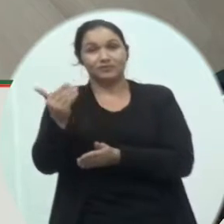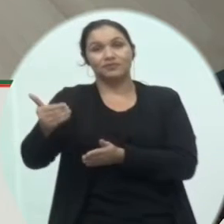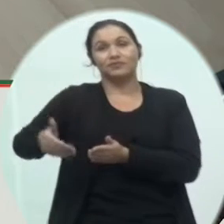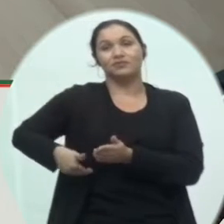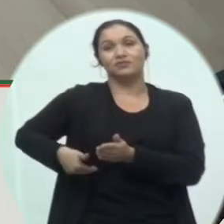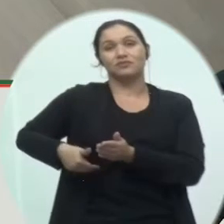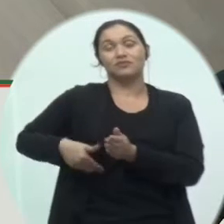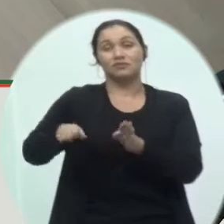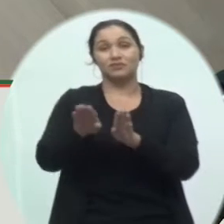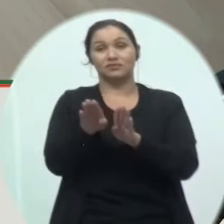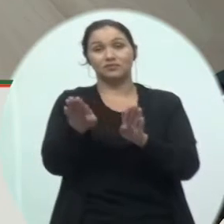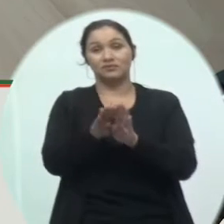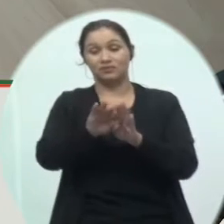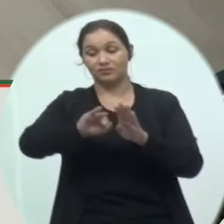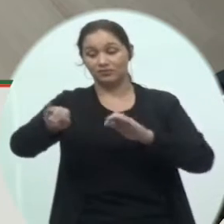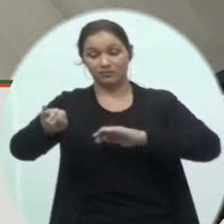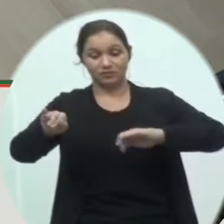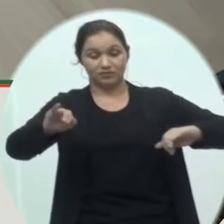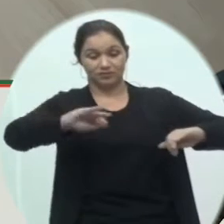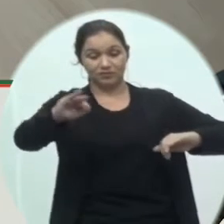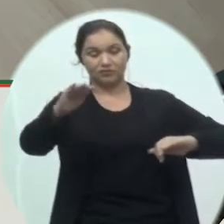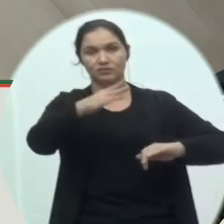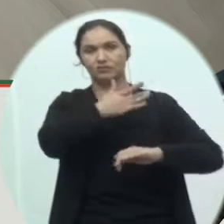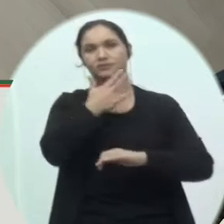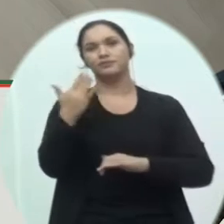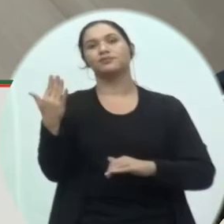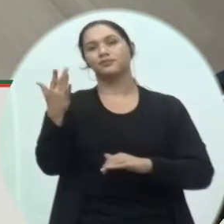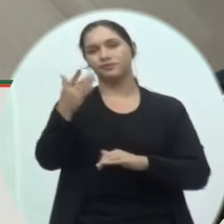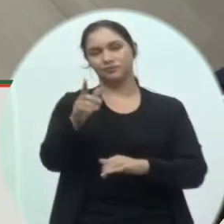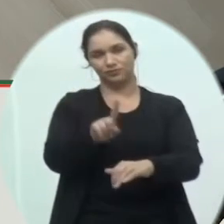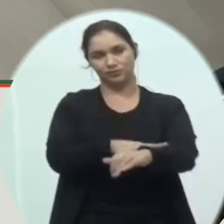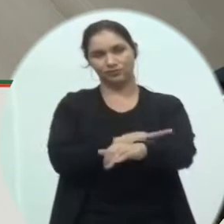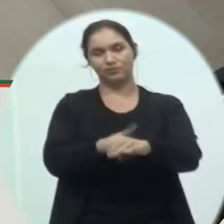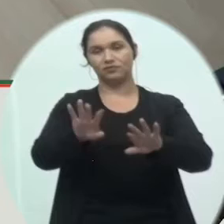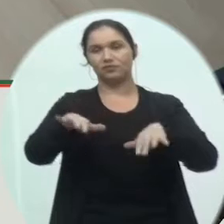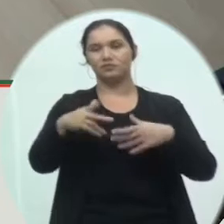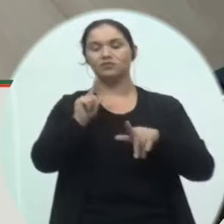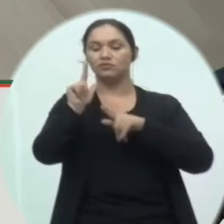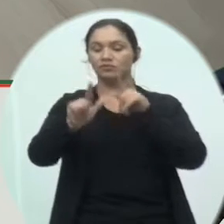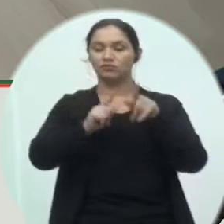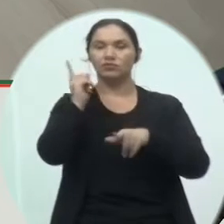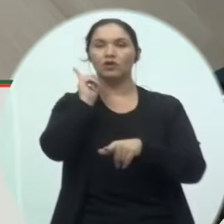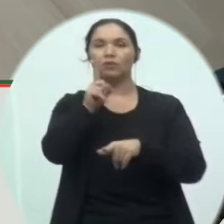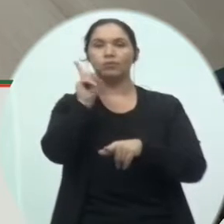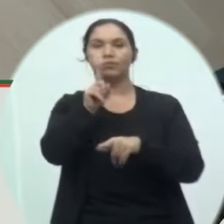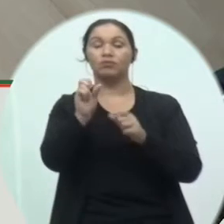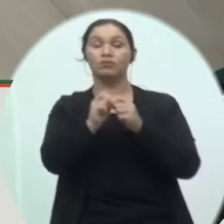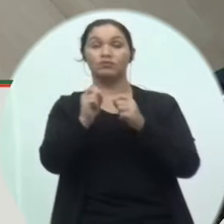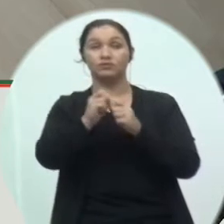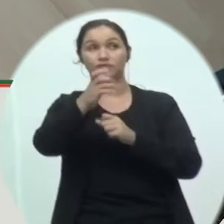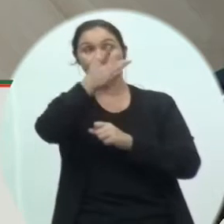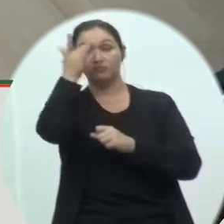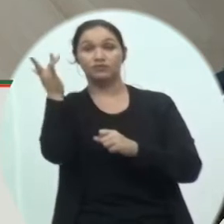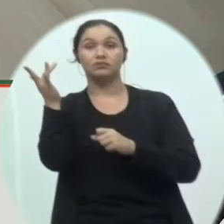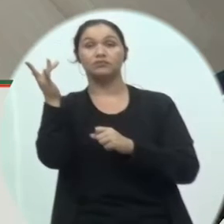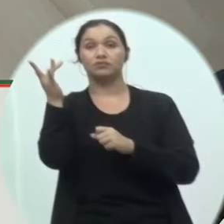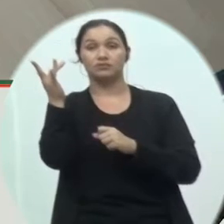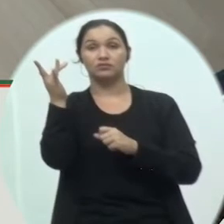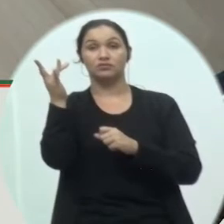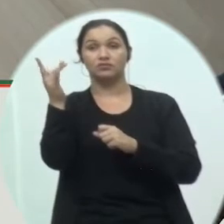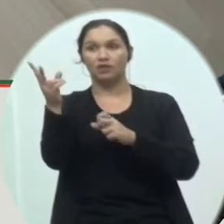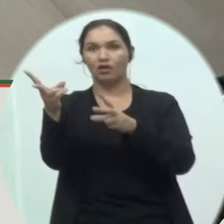racial. Seu trabalho nos Estados Unidos lhe renderam reconhecimento nacional, saindo artigos